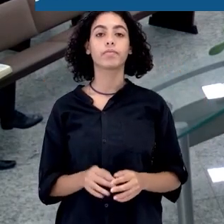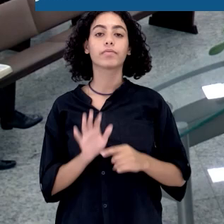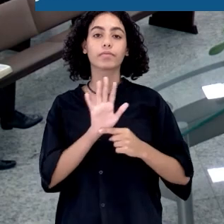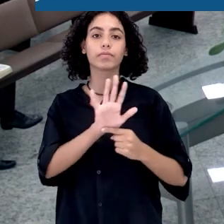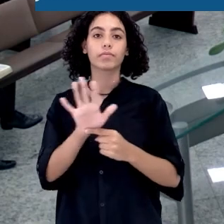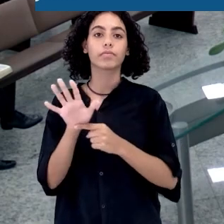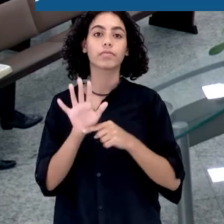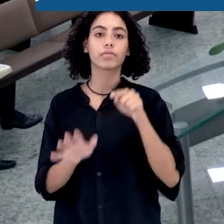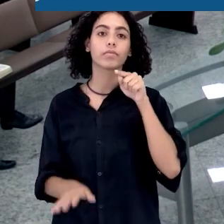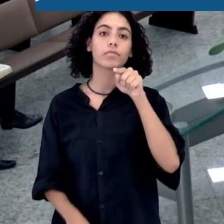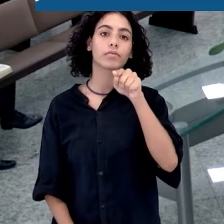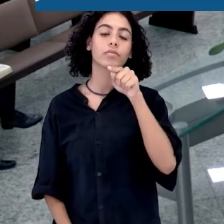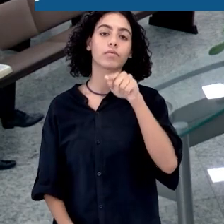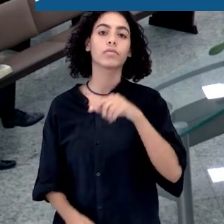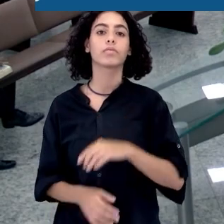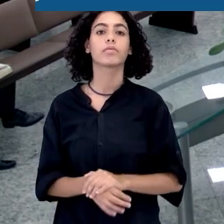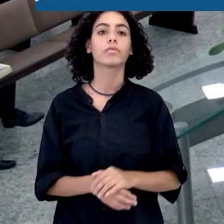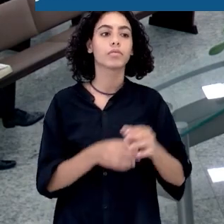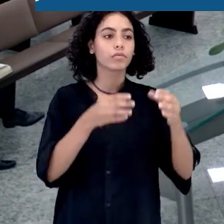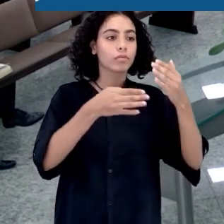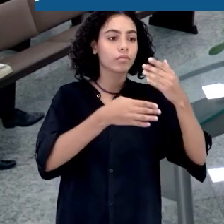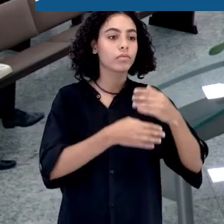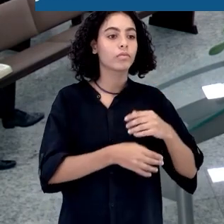assim a palavra do Senhor: